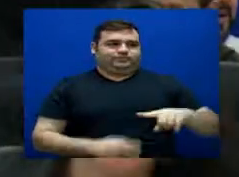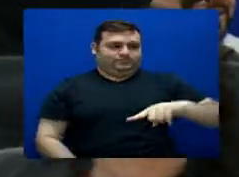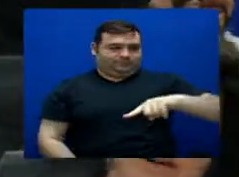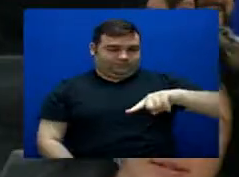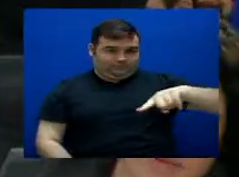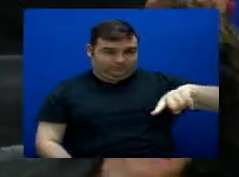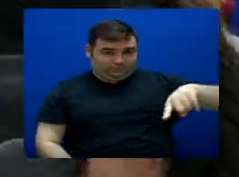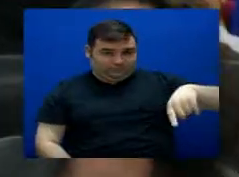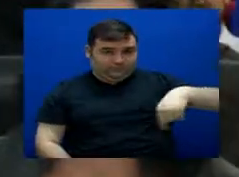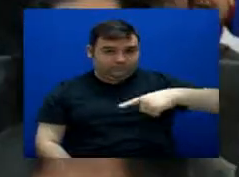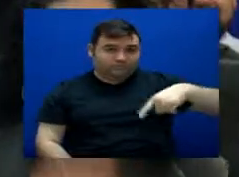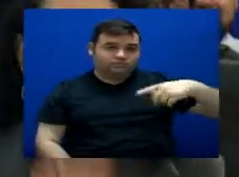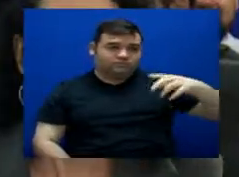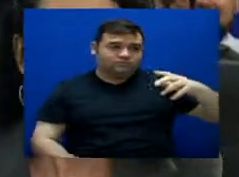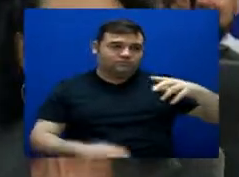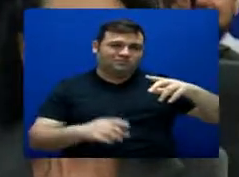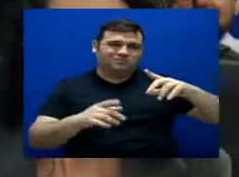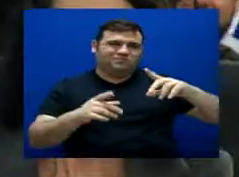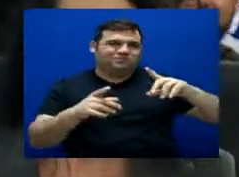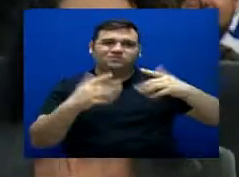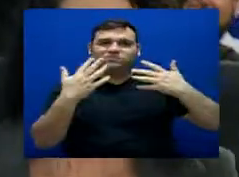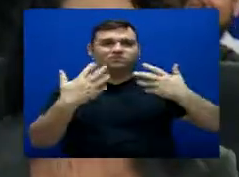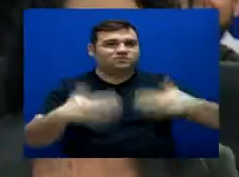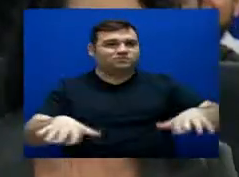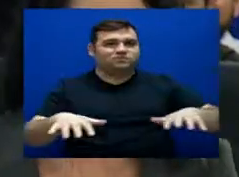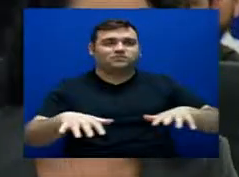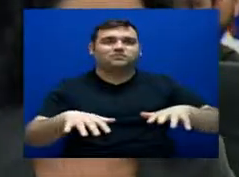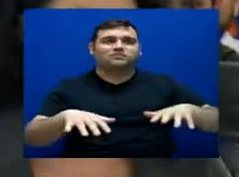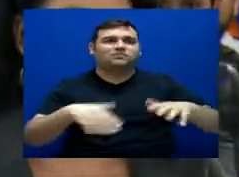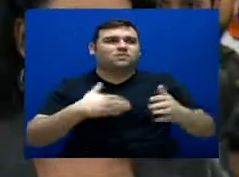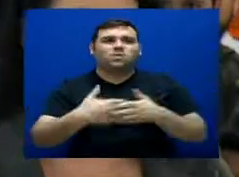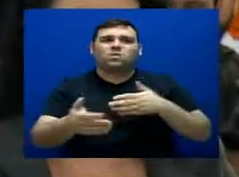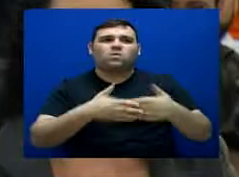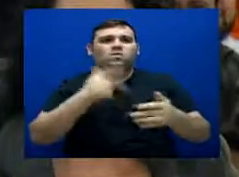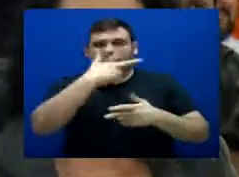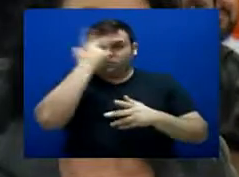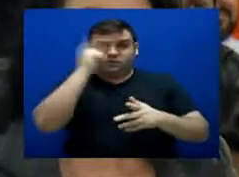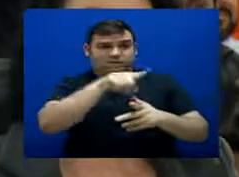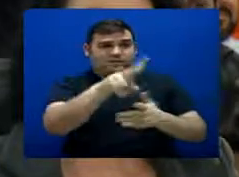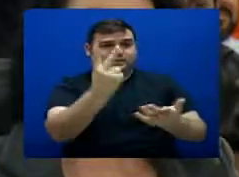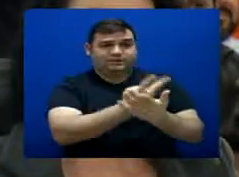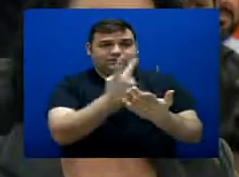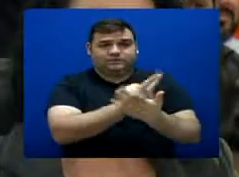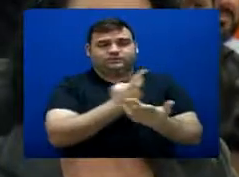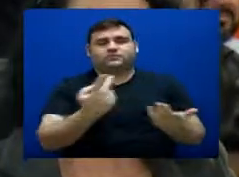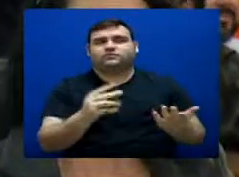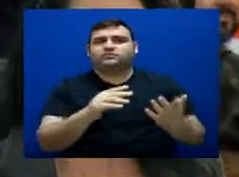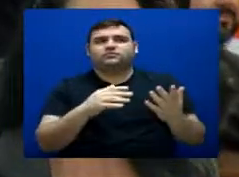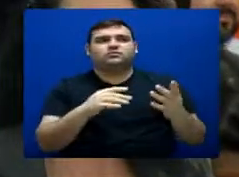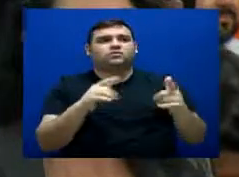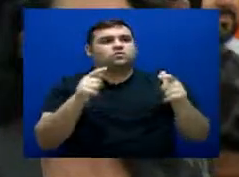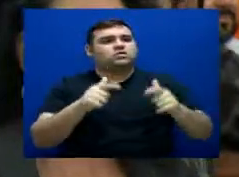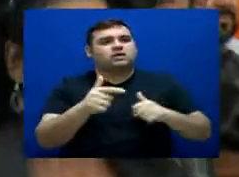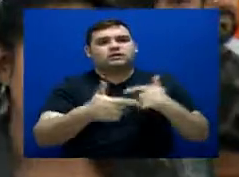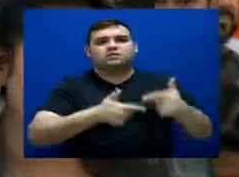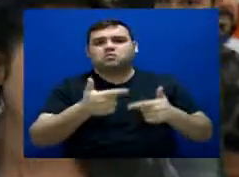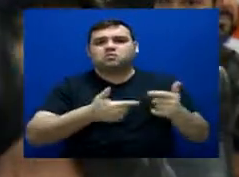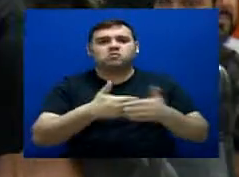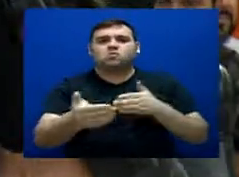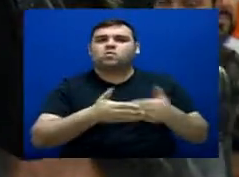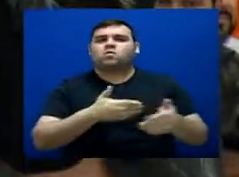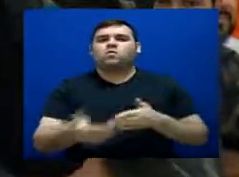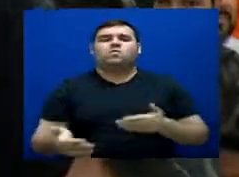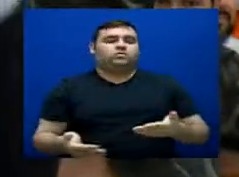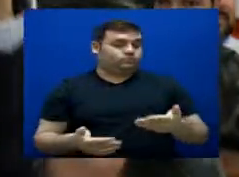Nós somos contrários, vereador Vitão, a qualquer pessoa que cometa ilícito, em todas as profissões. Tenho certeza